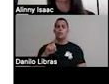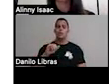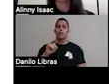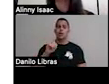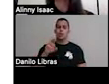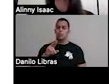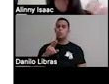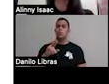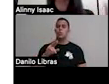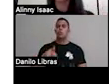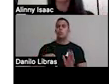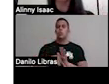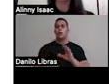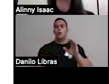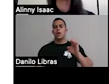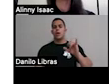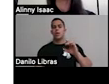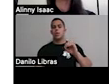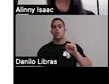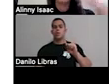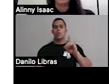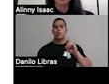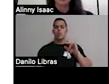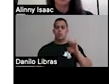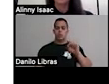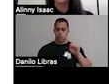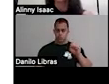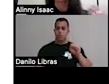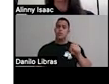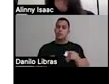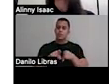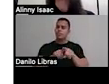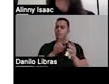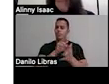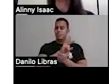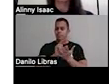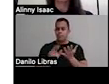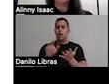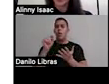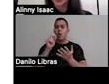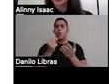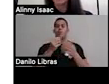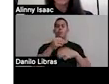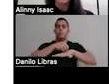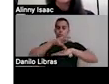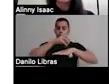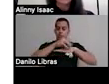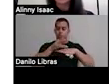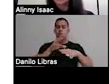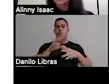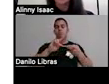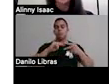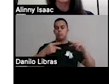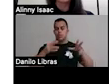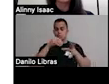de sinalização, e também são bastante importantes em vias, né, diversas de transdução de sinal e de expressão gênica. Então,